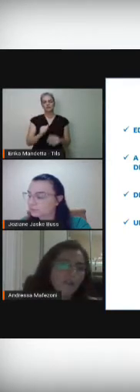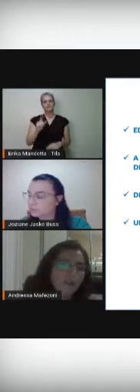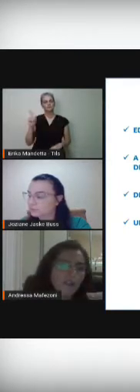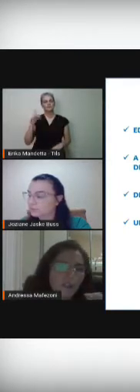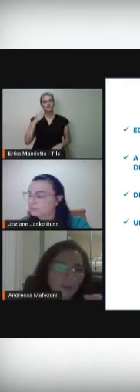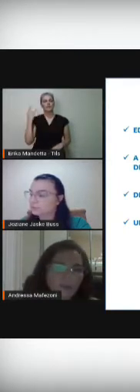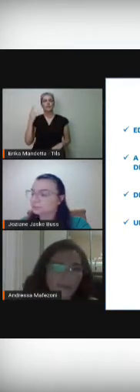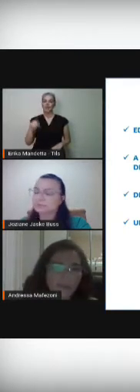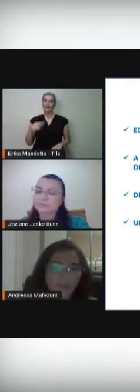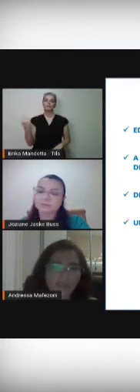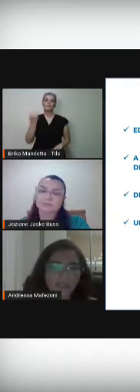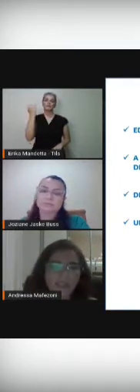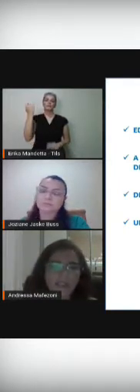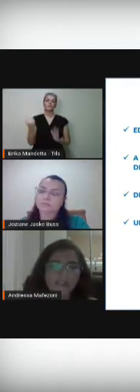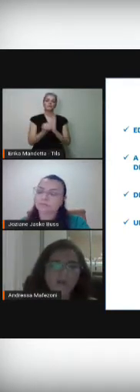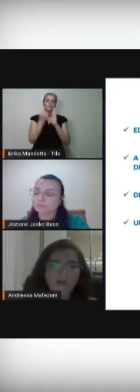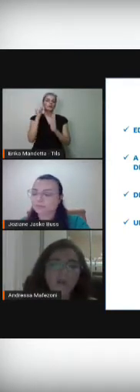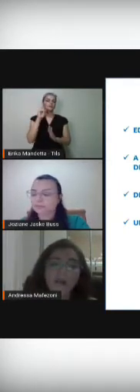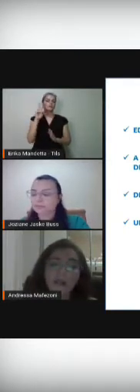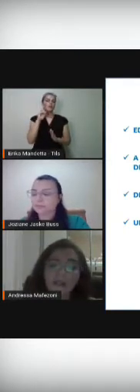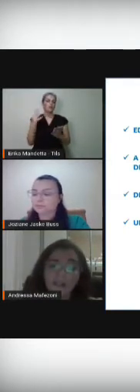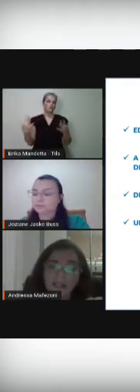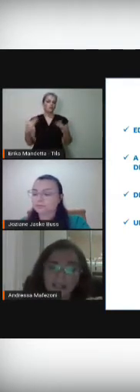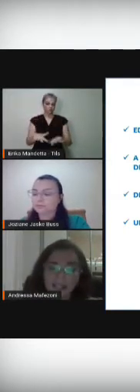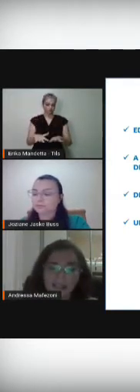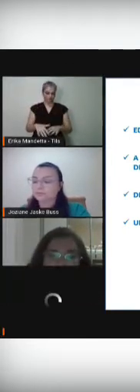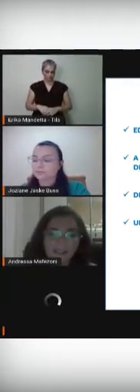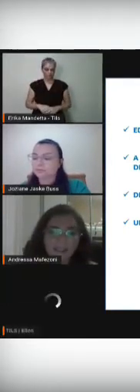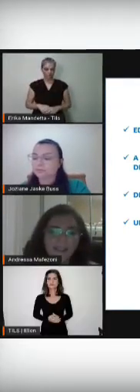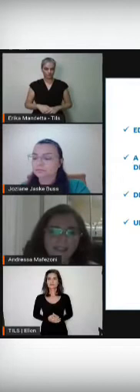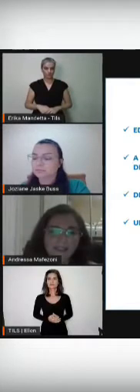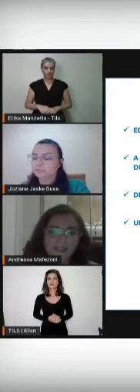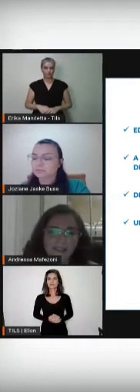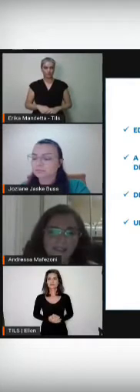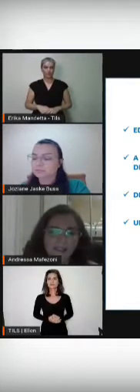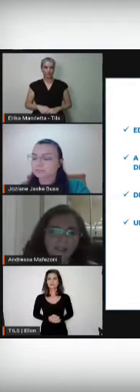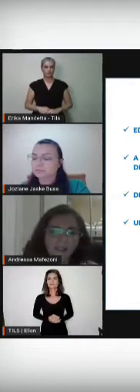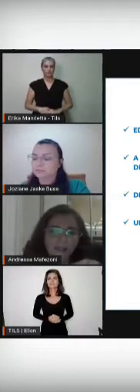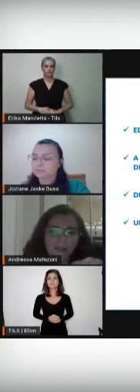Josi retiramos para vocês uma